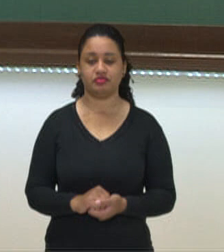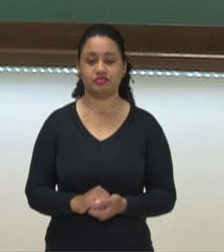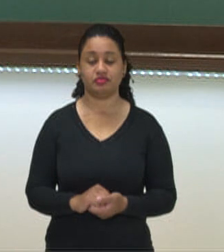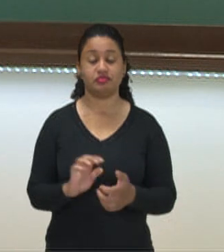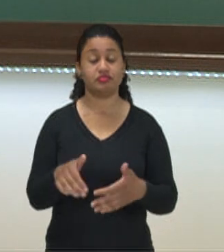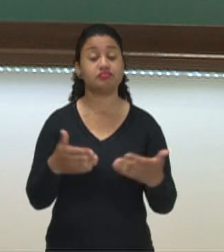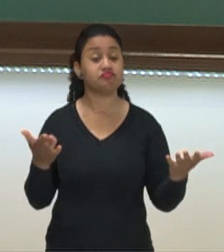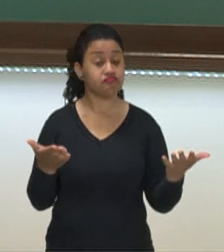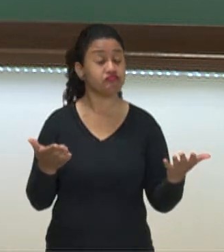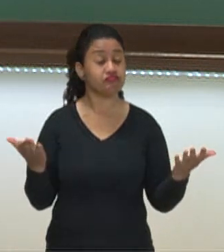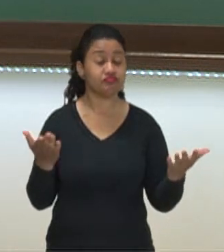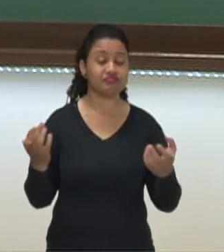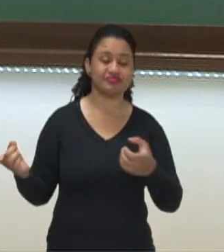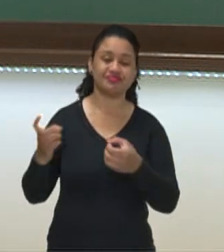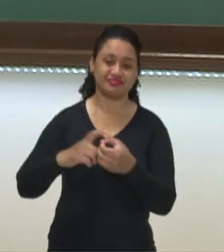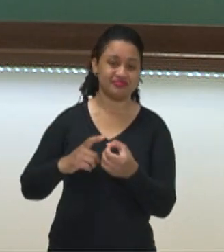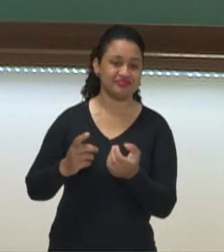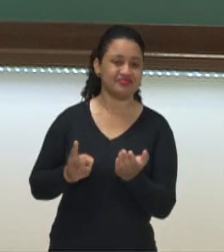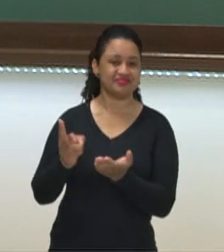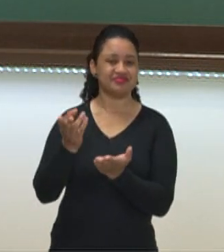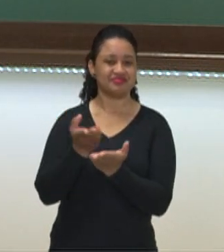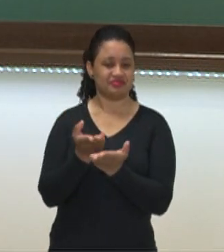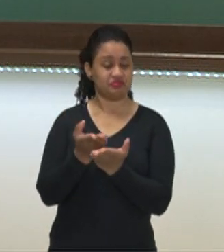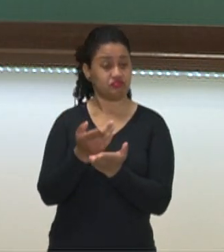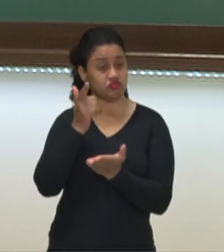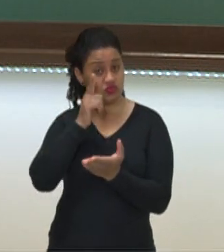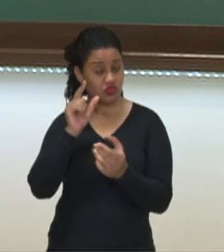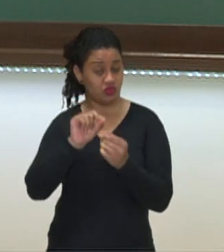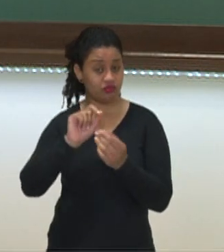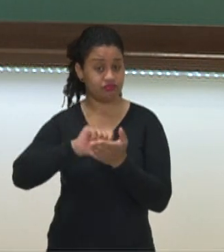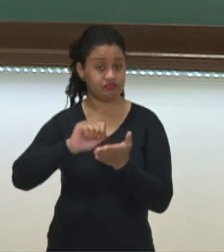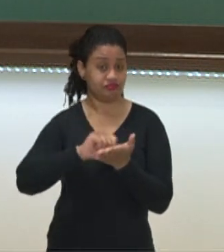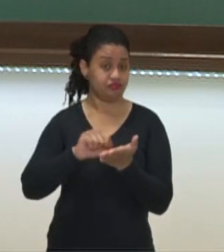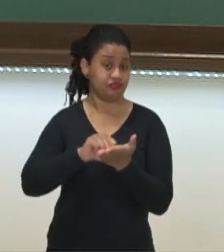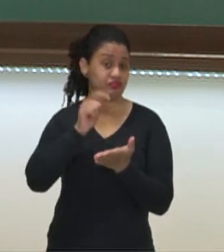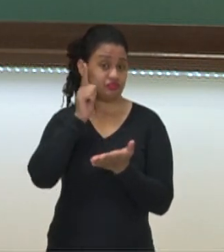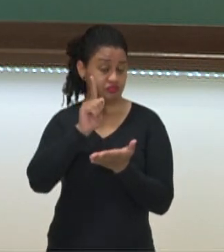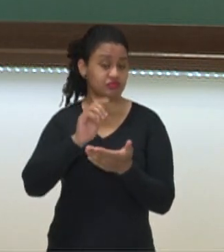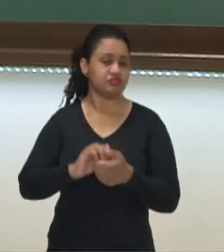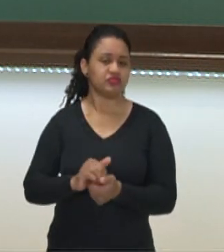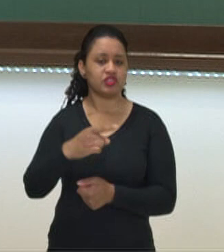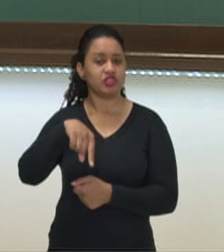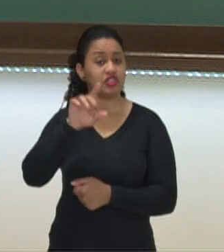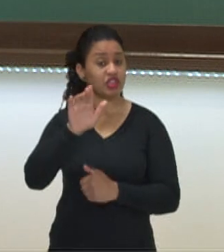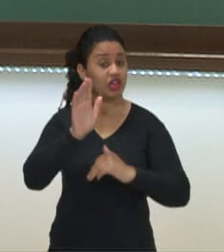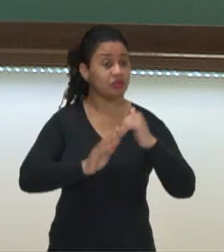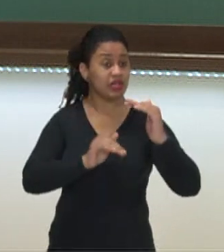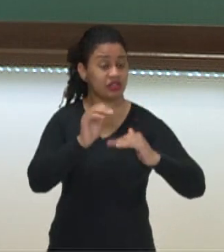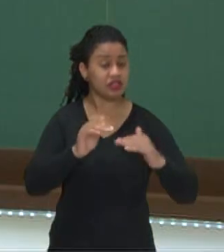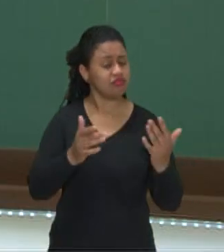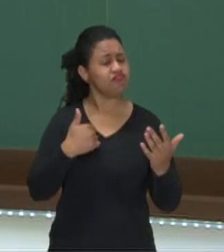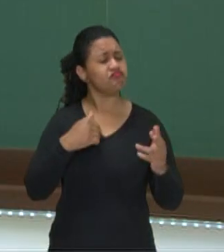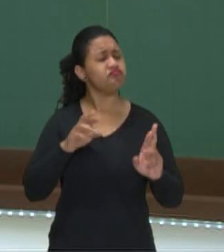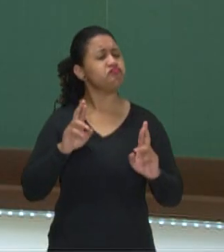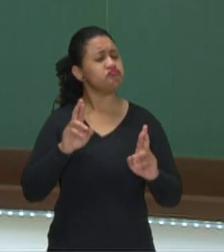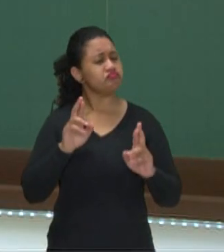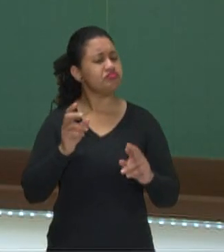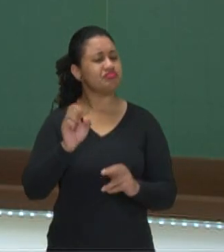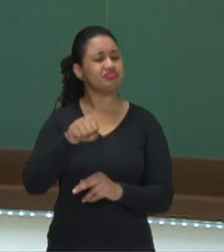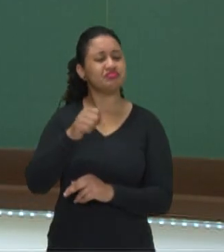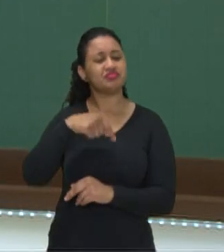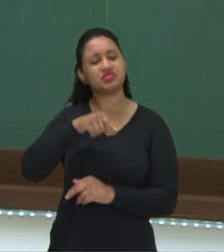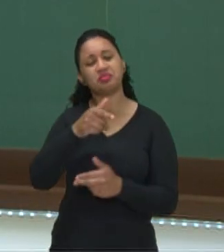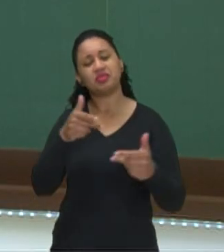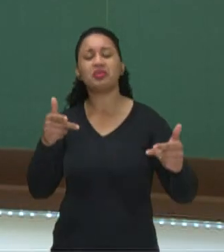Oi pessoal, voltamos. Conseguiram fazer essas anotações? Vocês já praticaram? Eu realmente espero que sim, que pelo